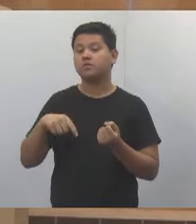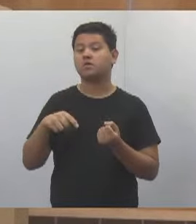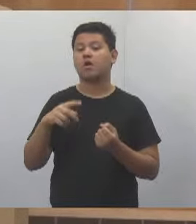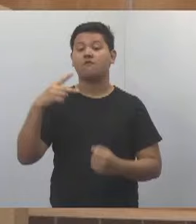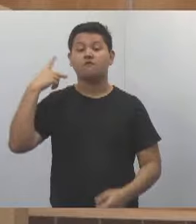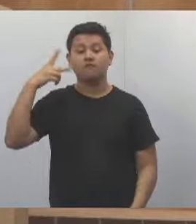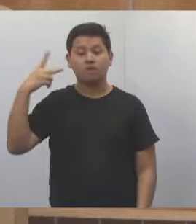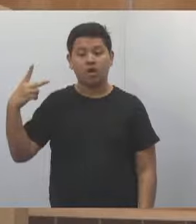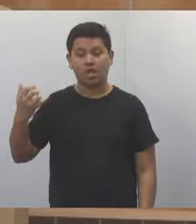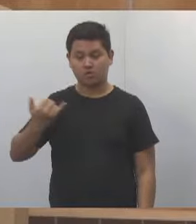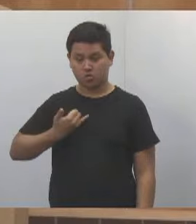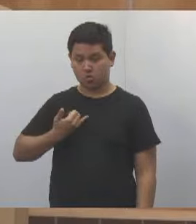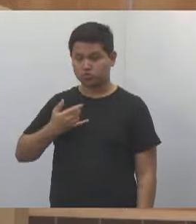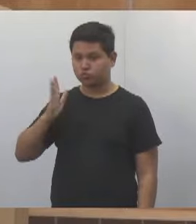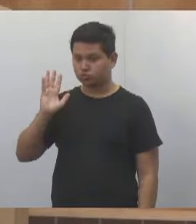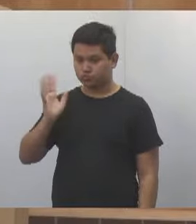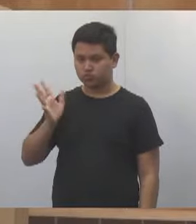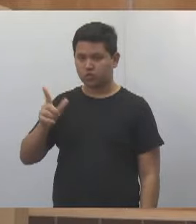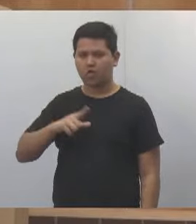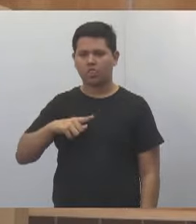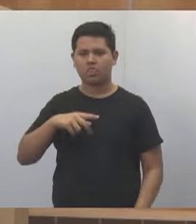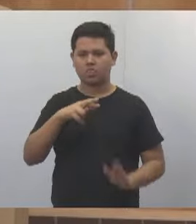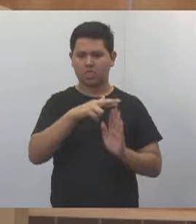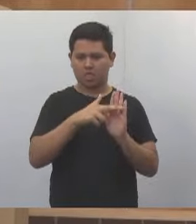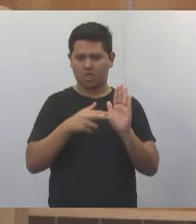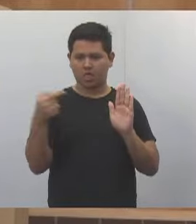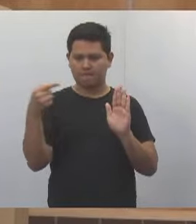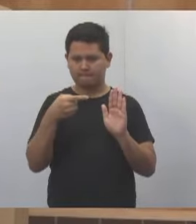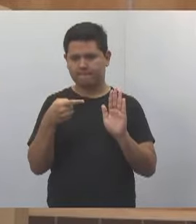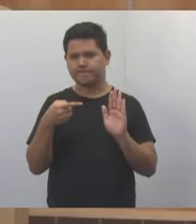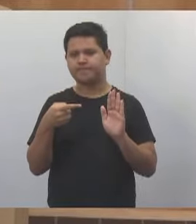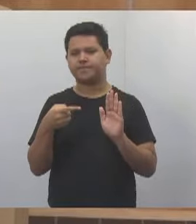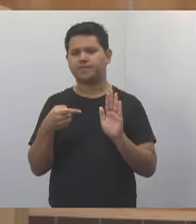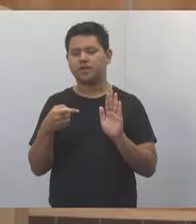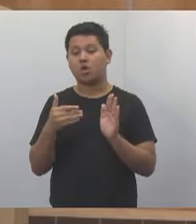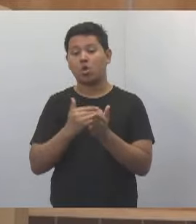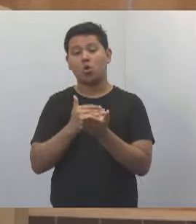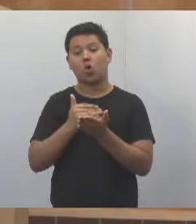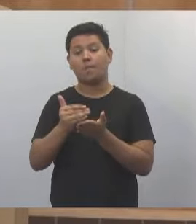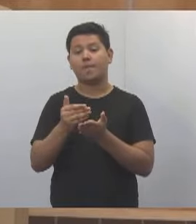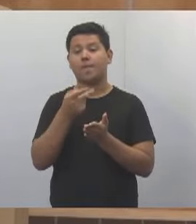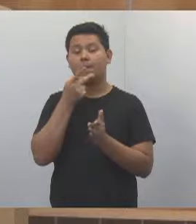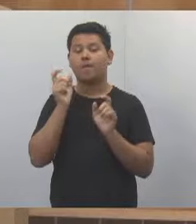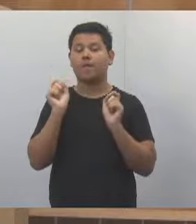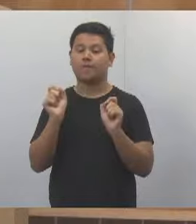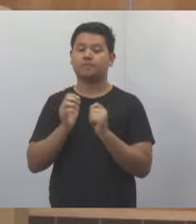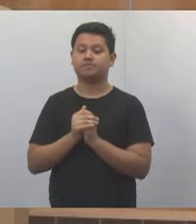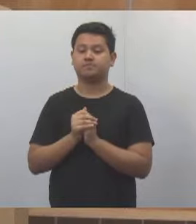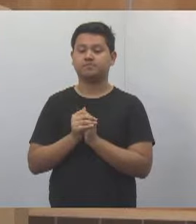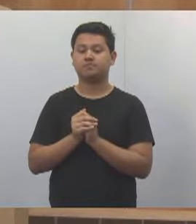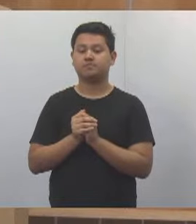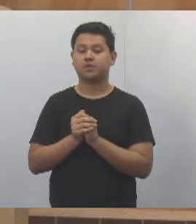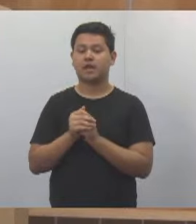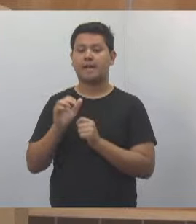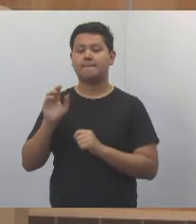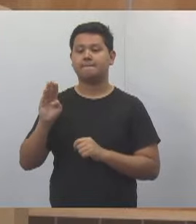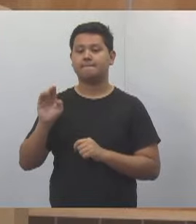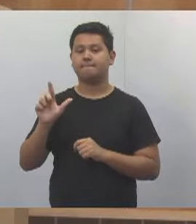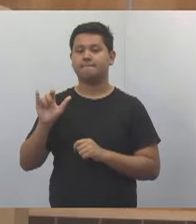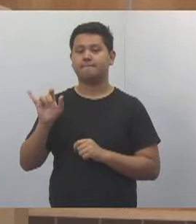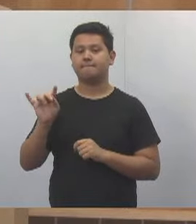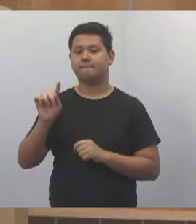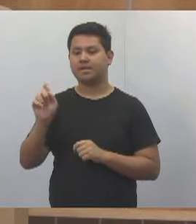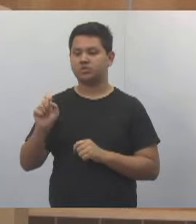vereador, a gente já tem uma determinação que nós vamos começar a fazer algumas blitzes,